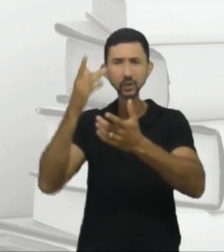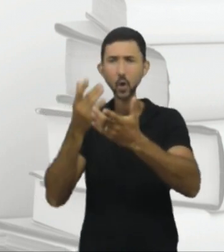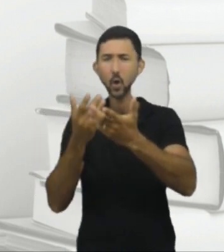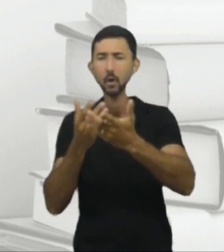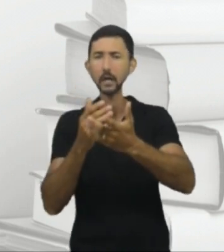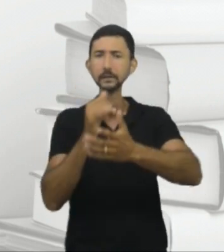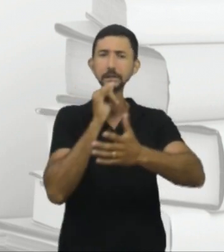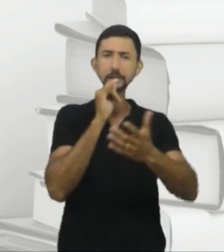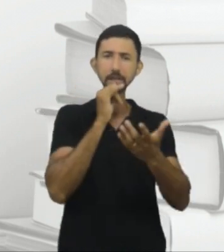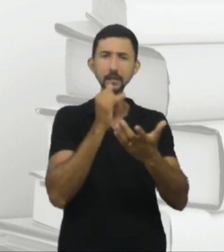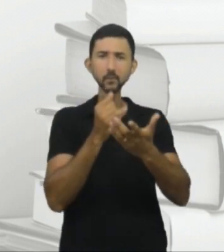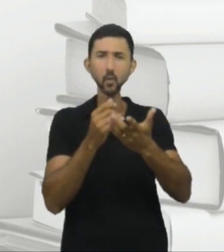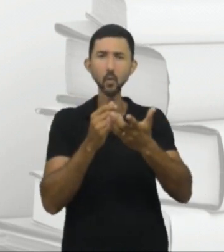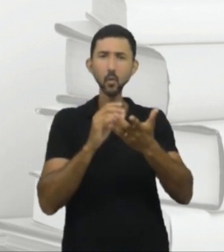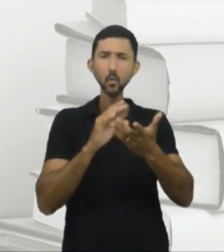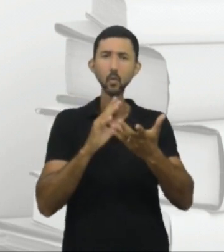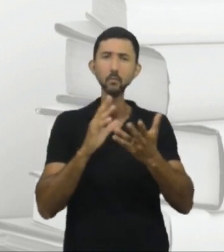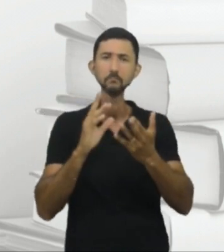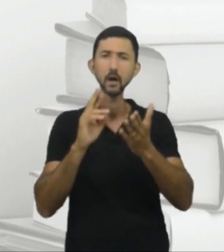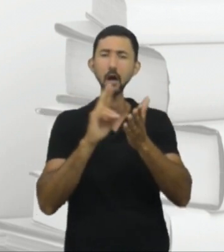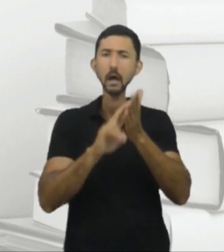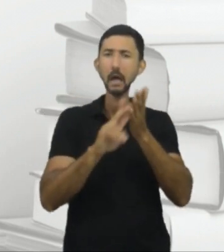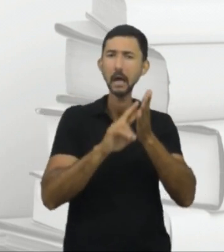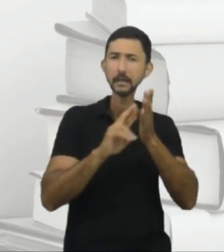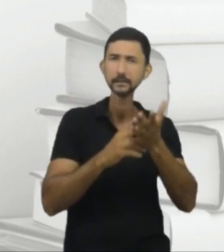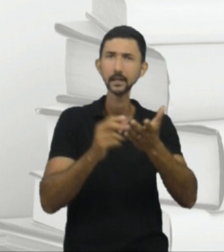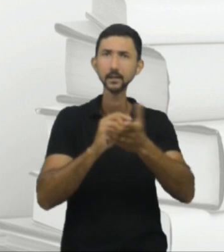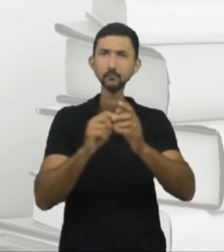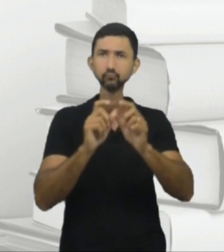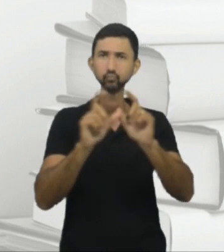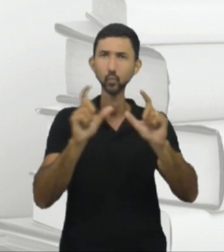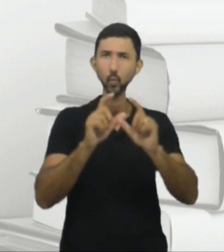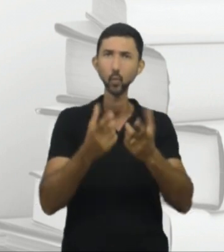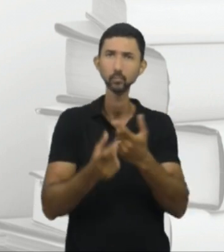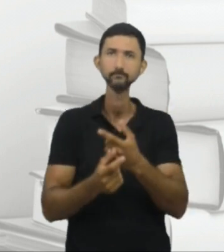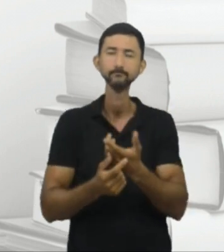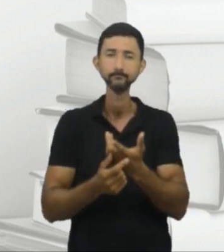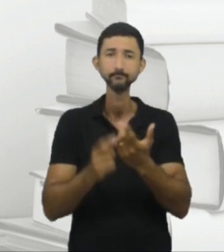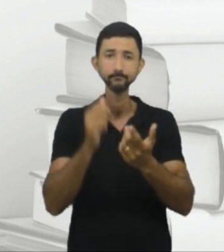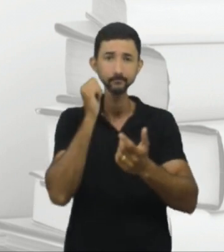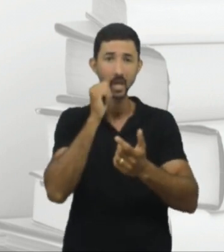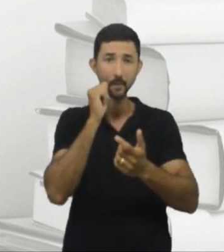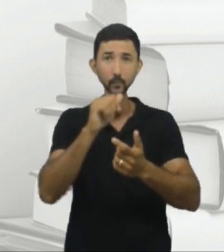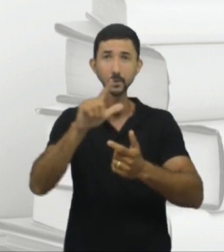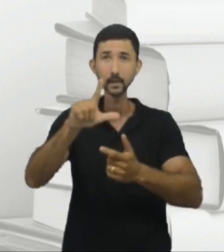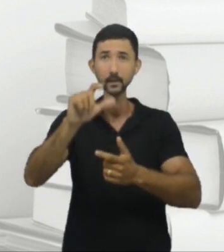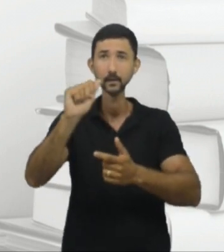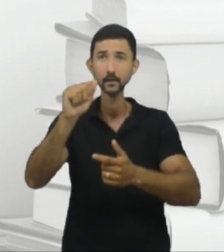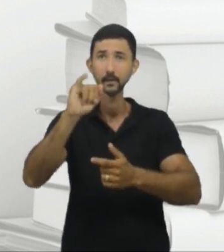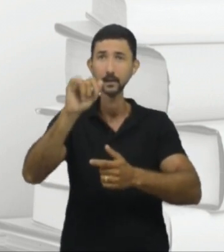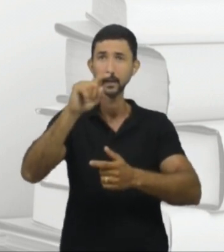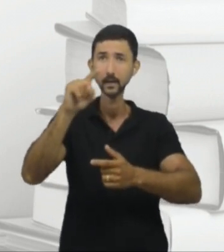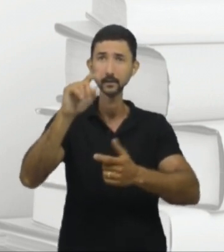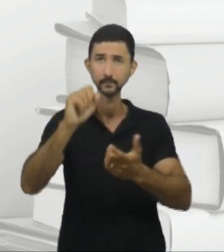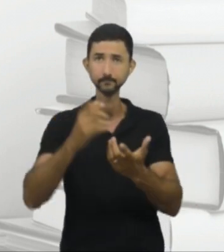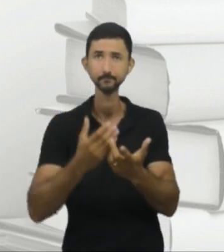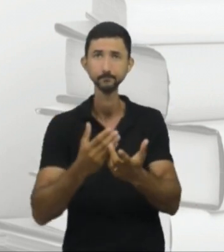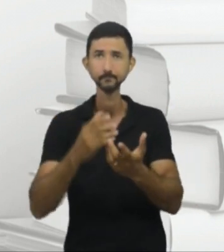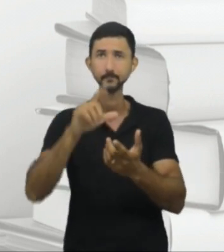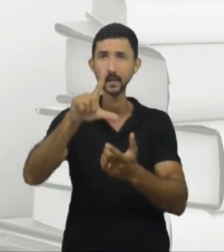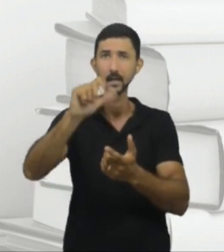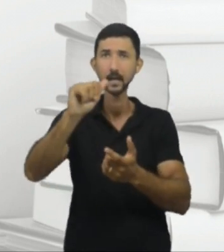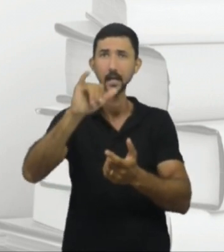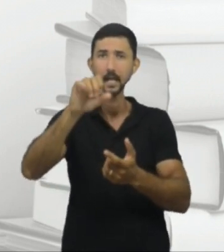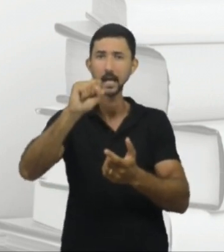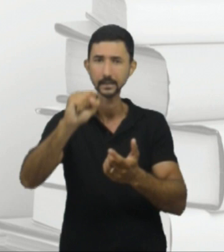uma resenha do livro aqui em cima, que é a Laís Menini, e tem o endereço. Nós vamos ler apenas